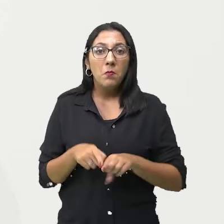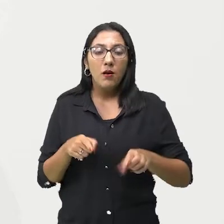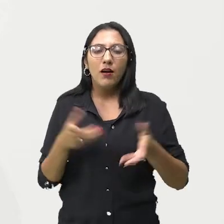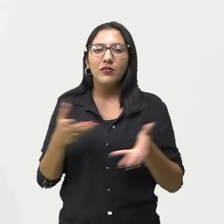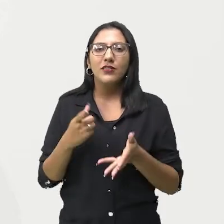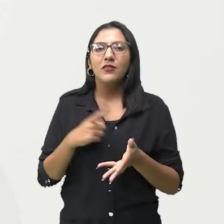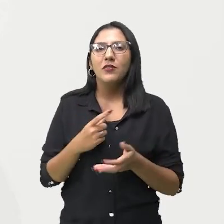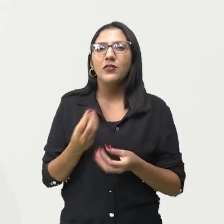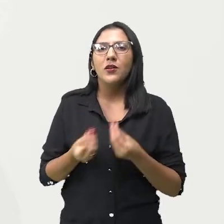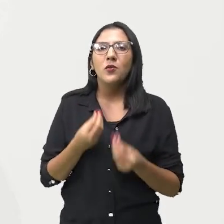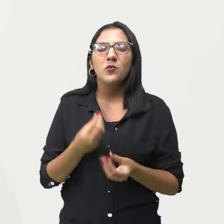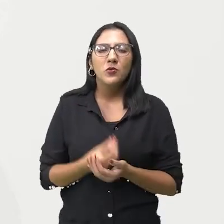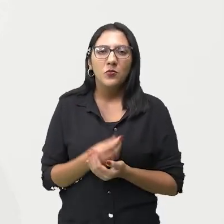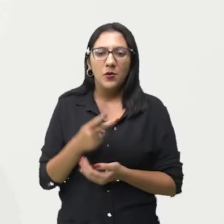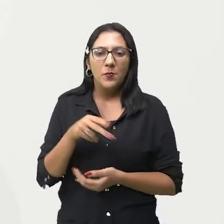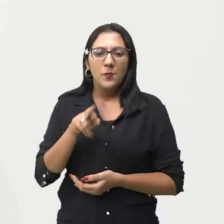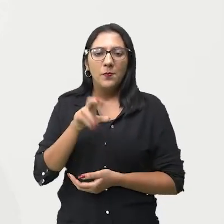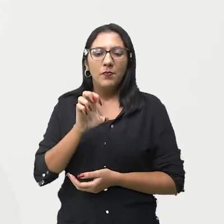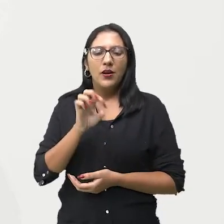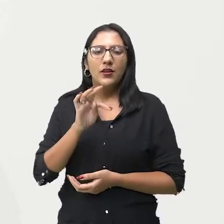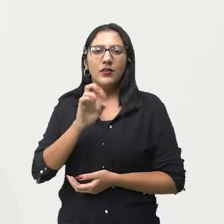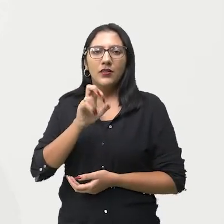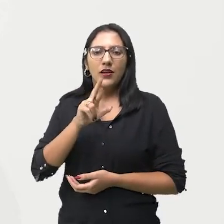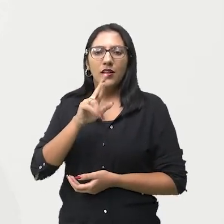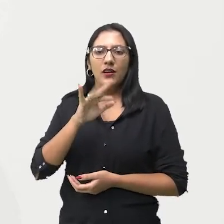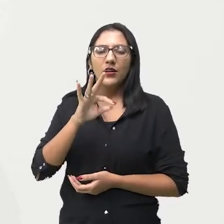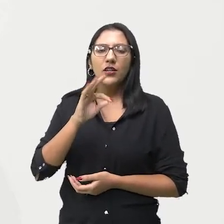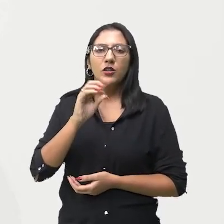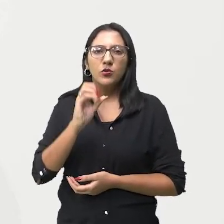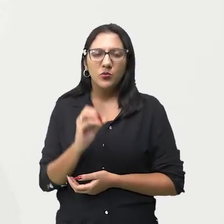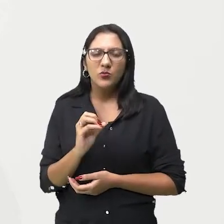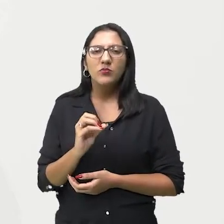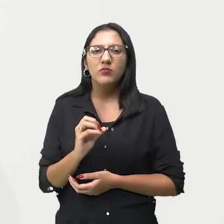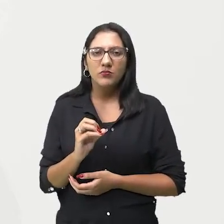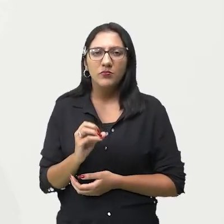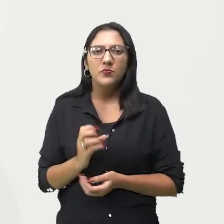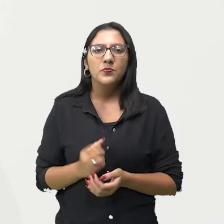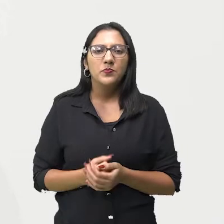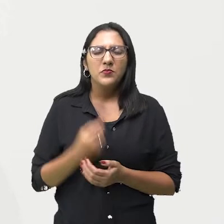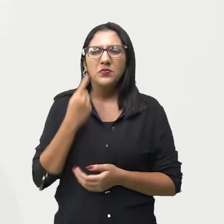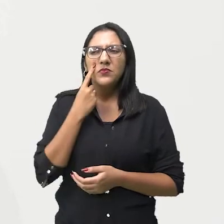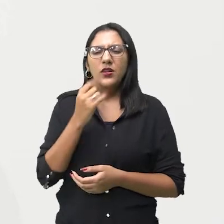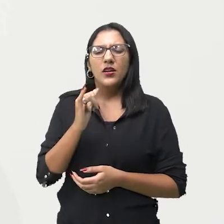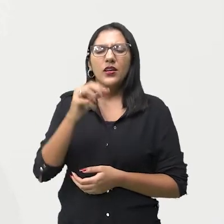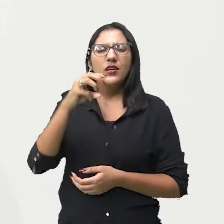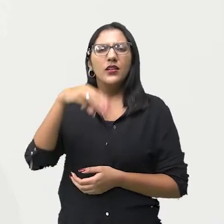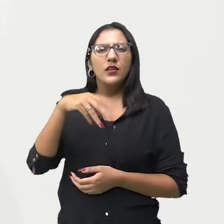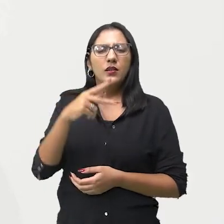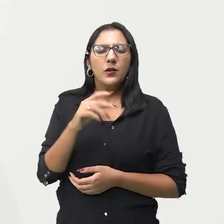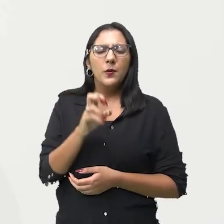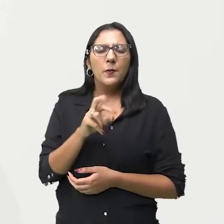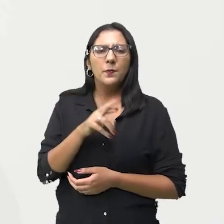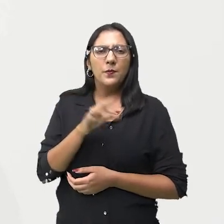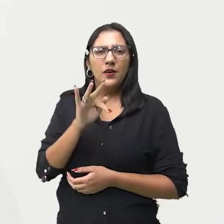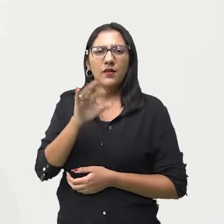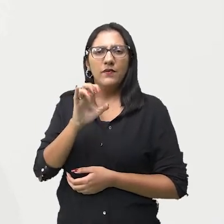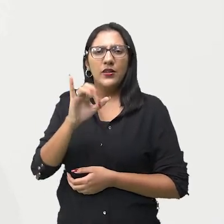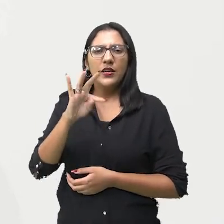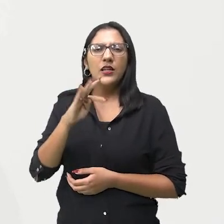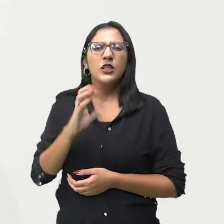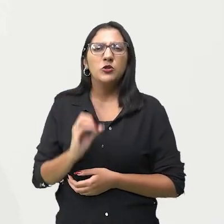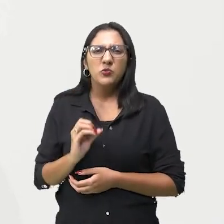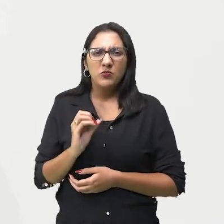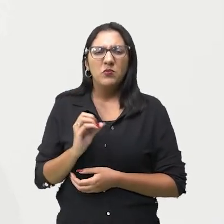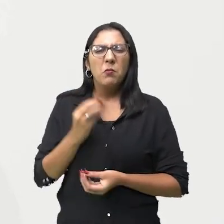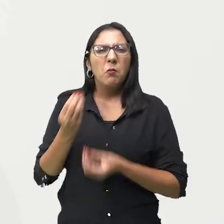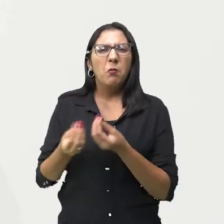é pretérito imperfeito. Professora, como assim? Pretérito imperfeito. Como é